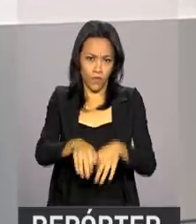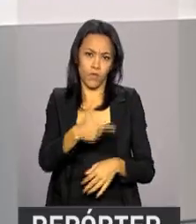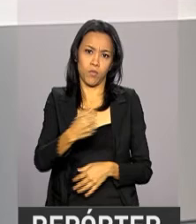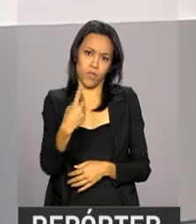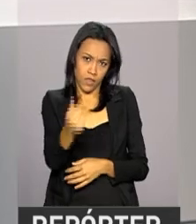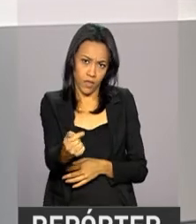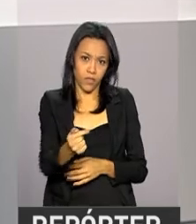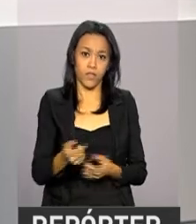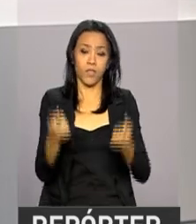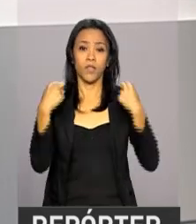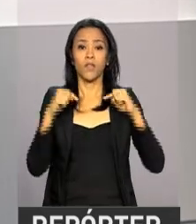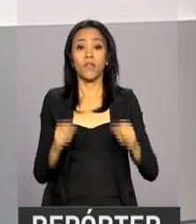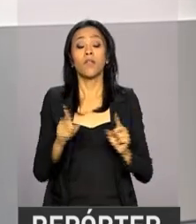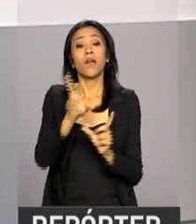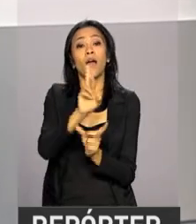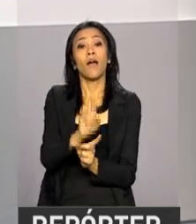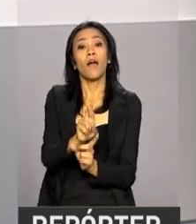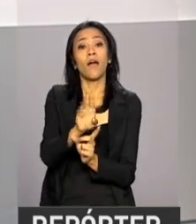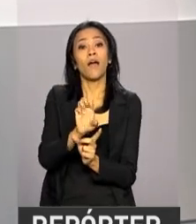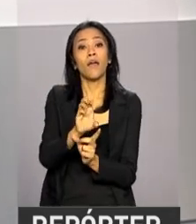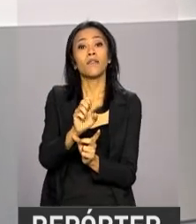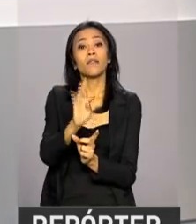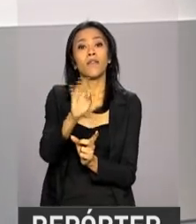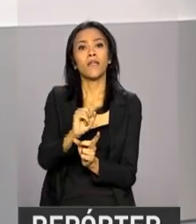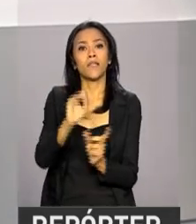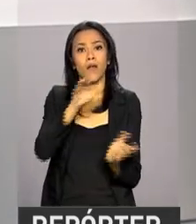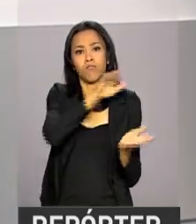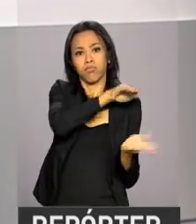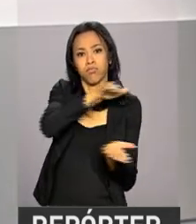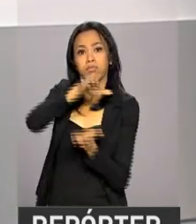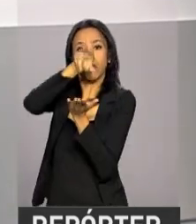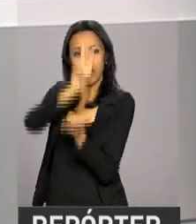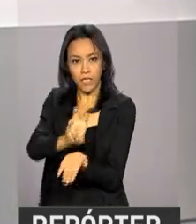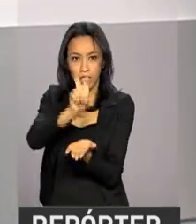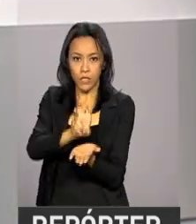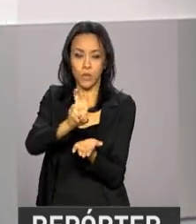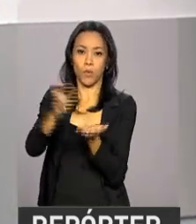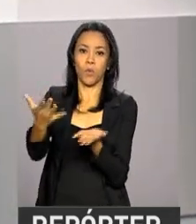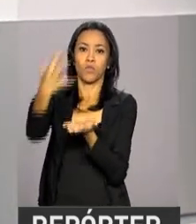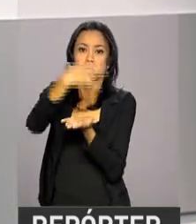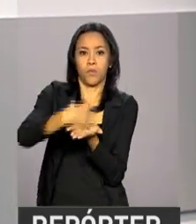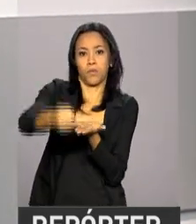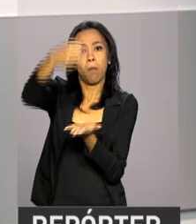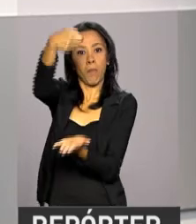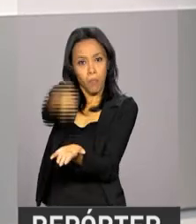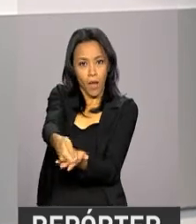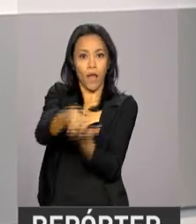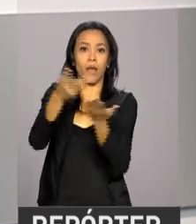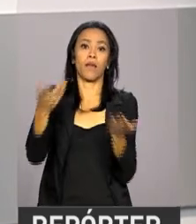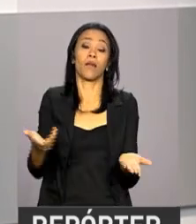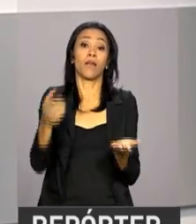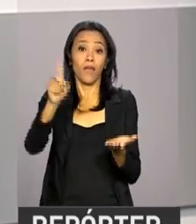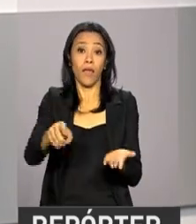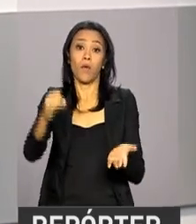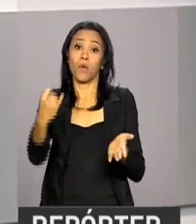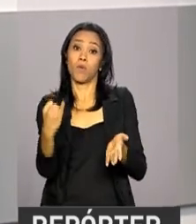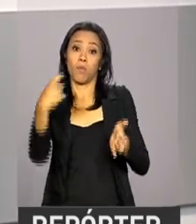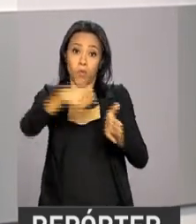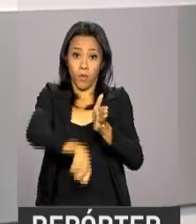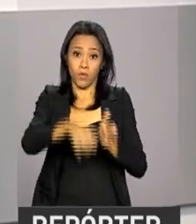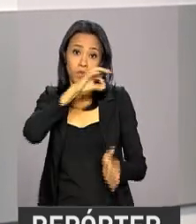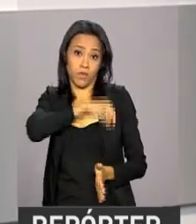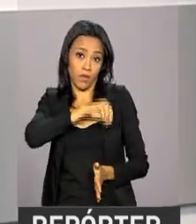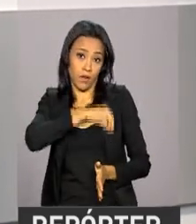ea receita federal paga hoje o quinto lote de restituição do imposto de renda 2017 são 3